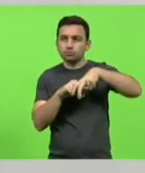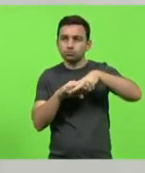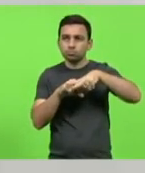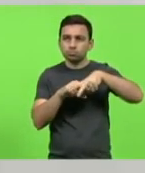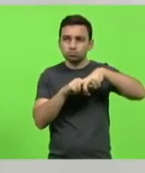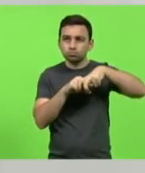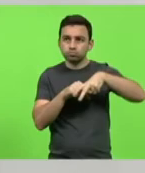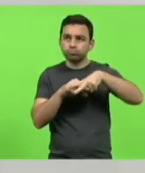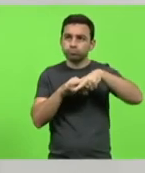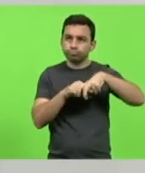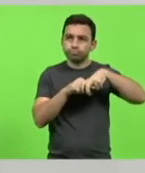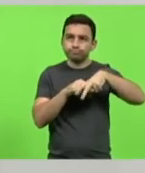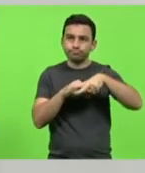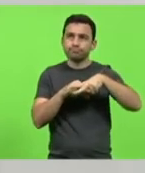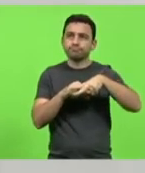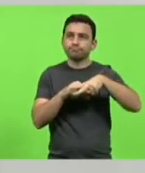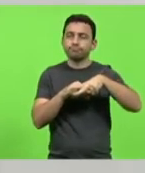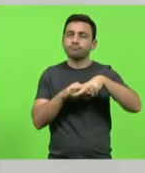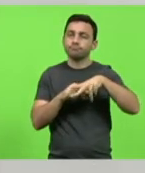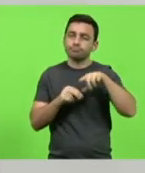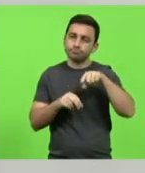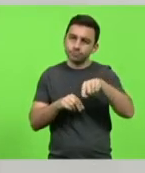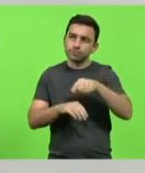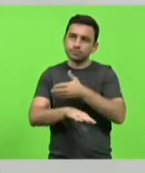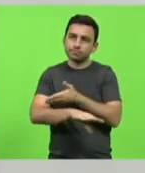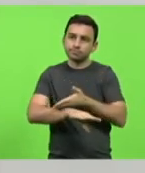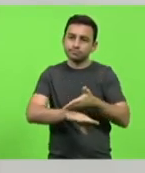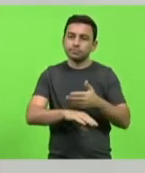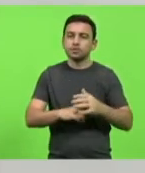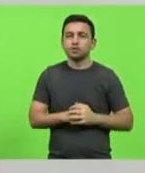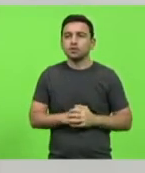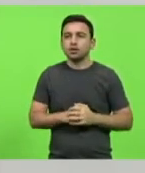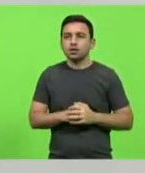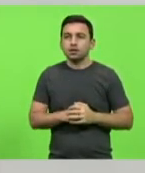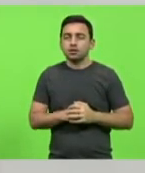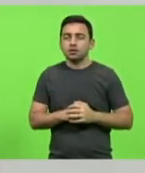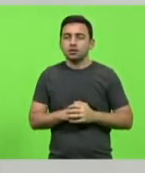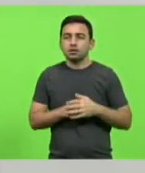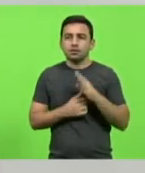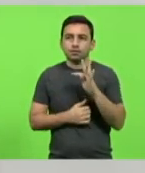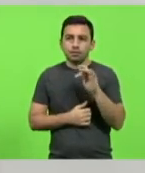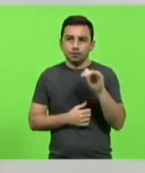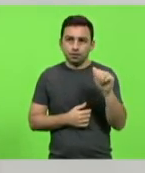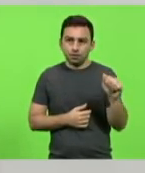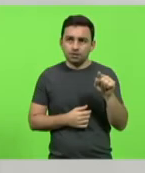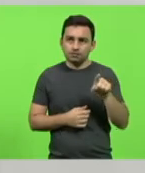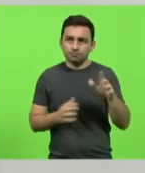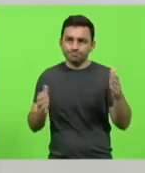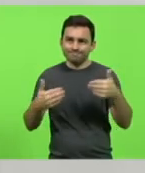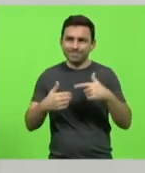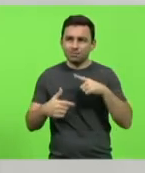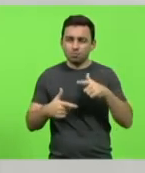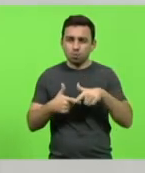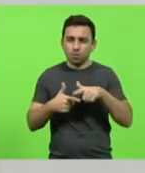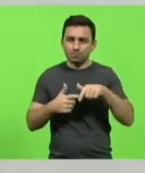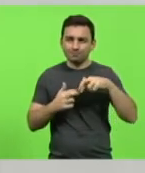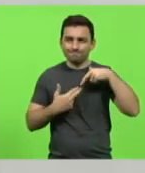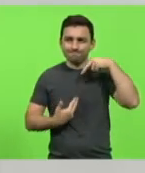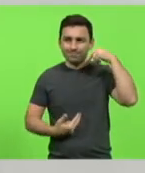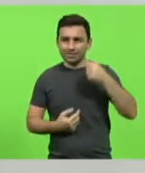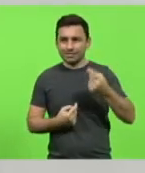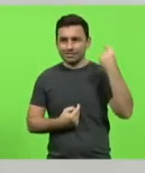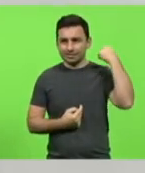para frente e para trás. O transtorno de autismo afeta o sistema nervoso.